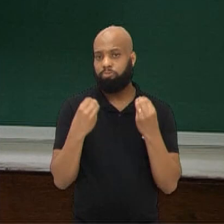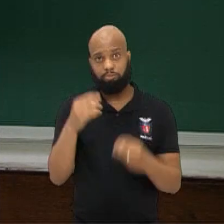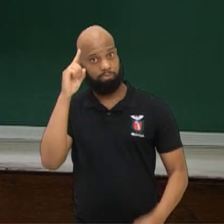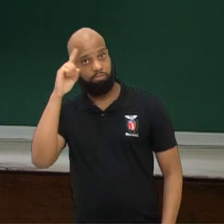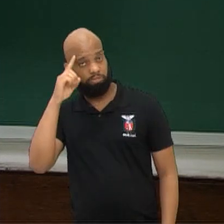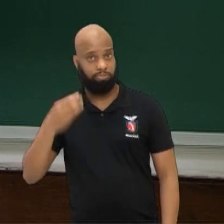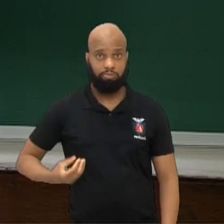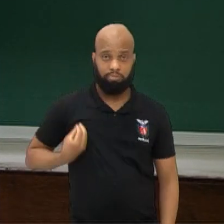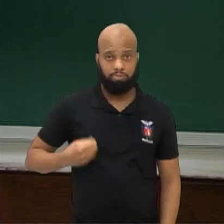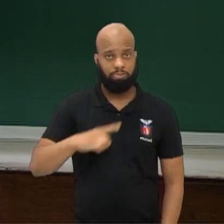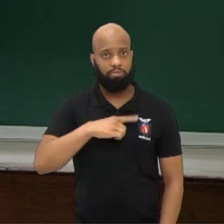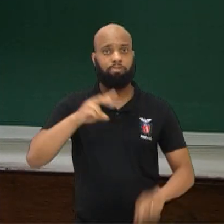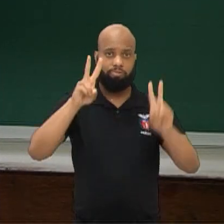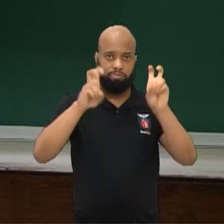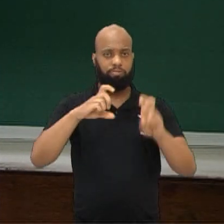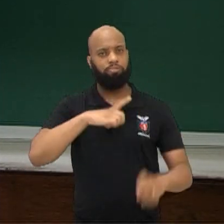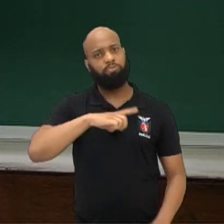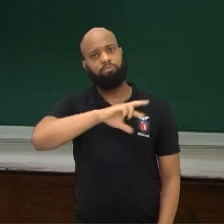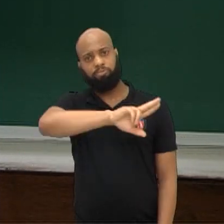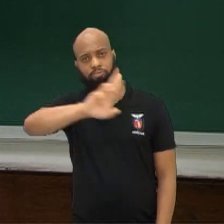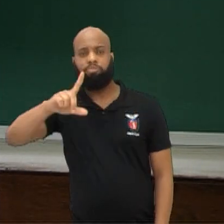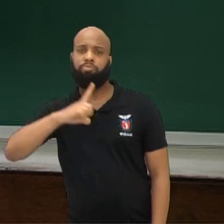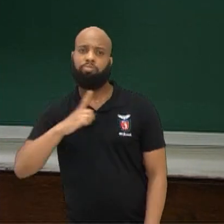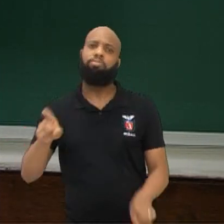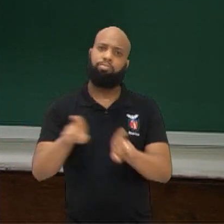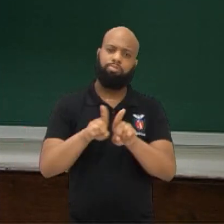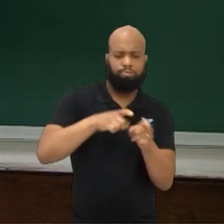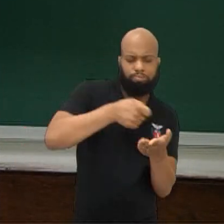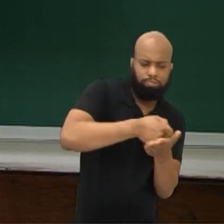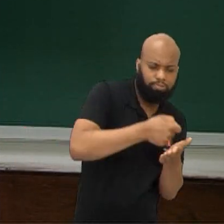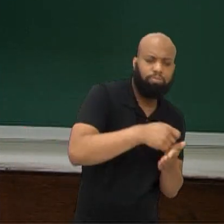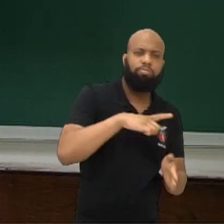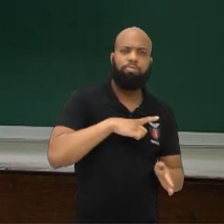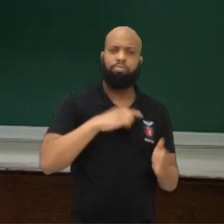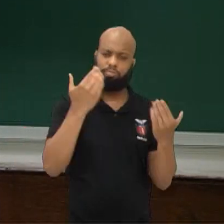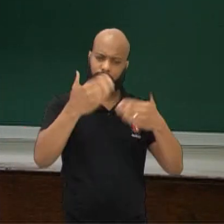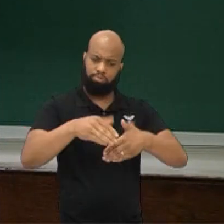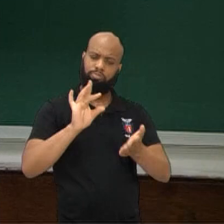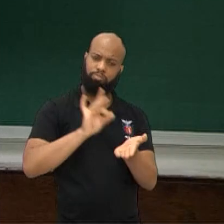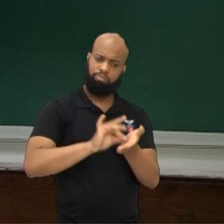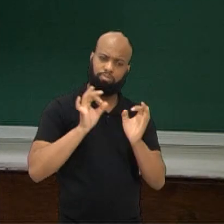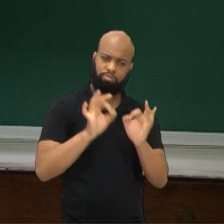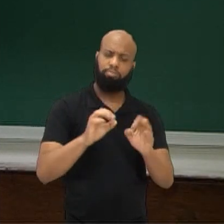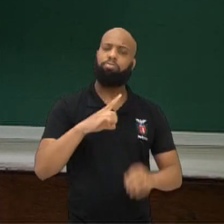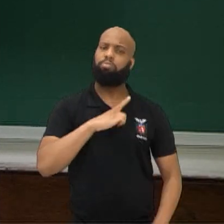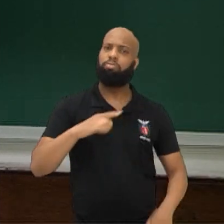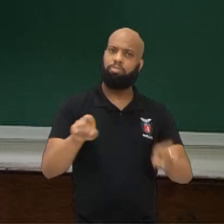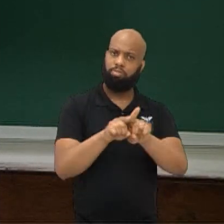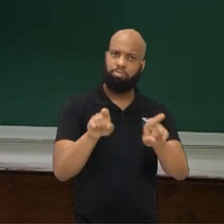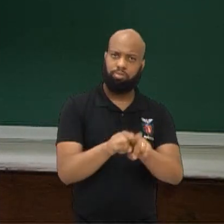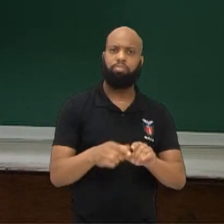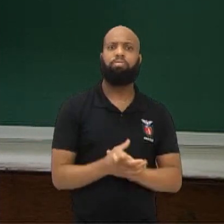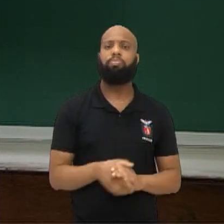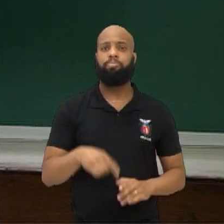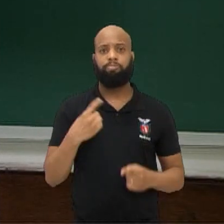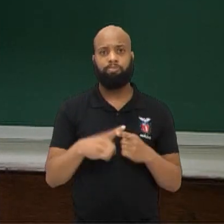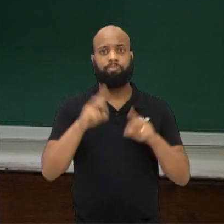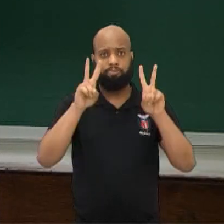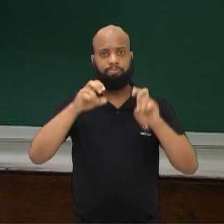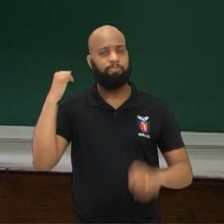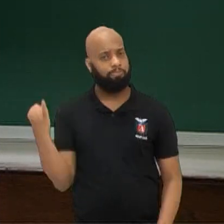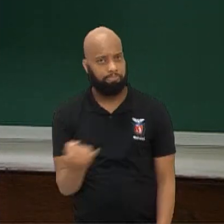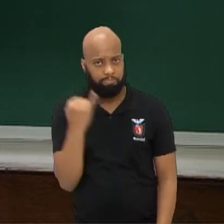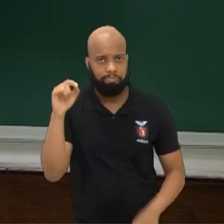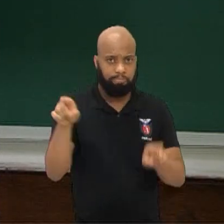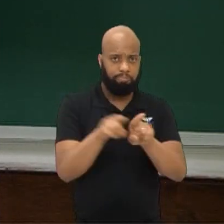Então, é um assunto bastante cobrado também em provas, né? É um assunto super